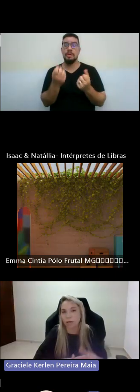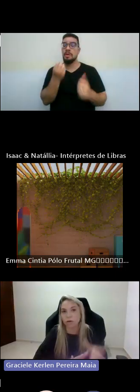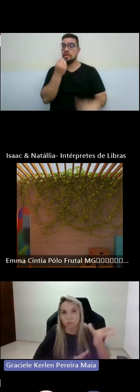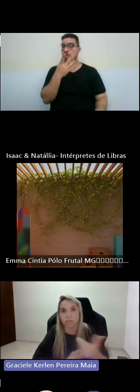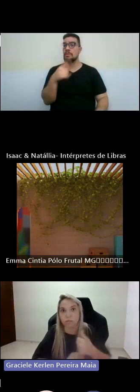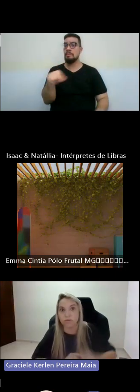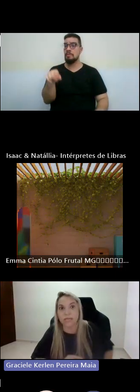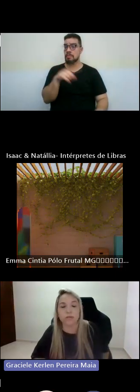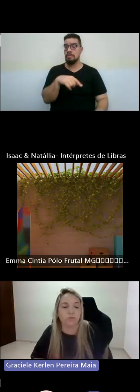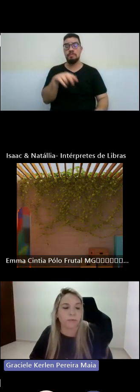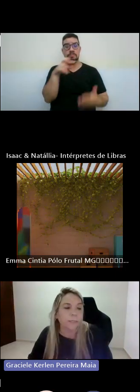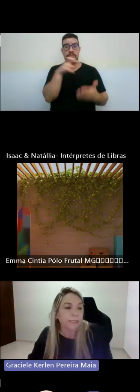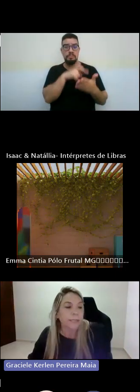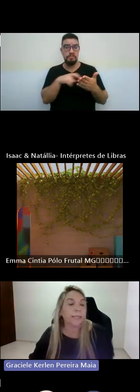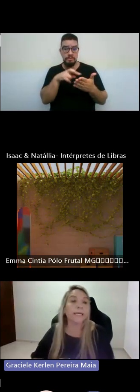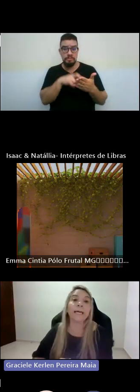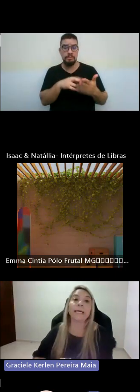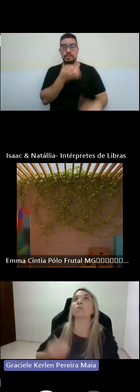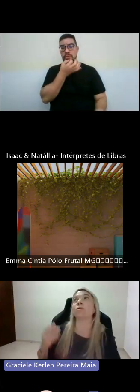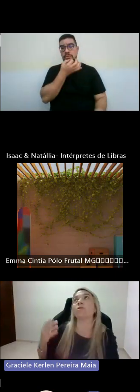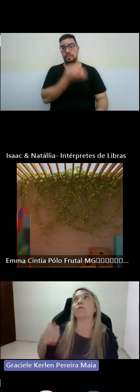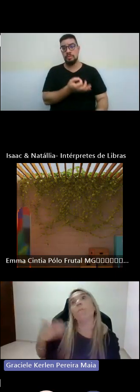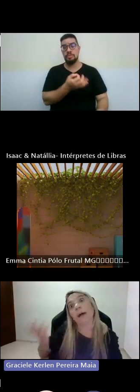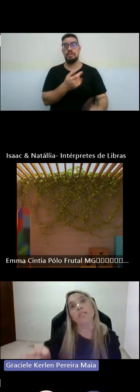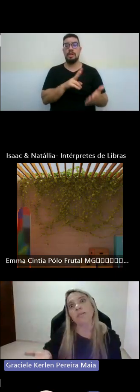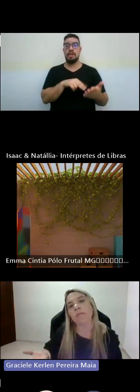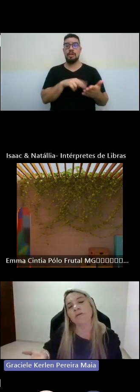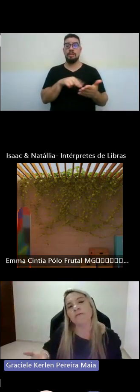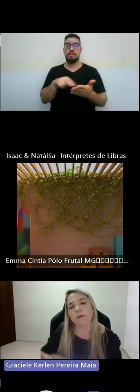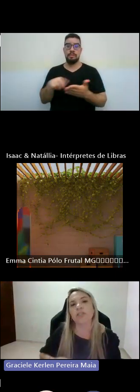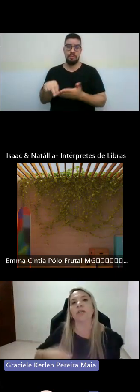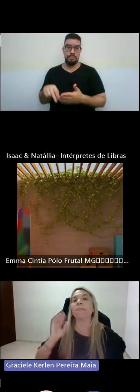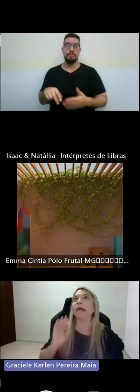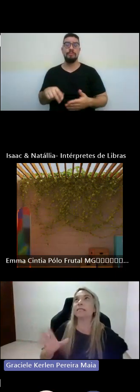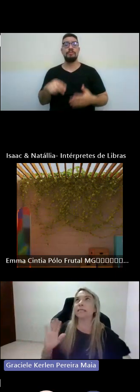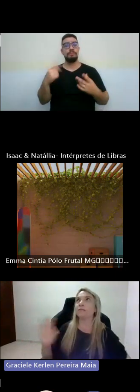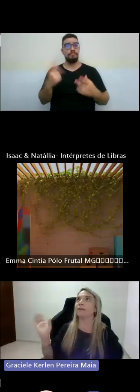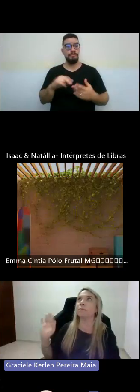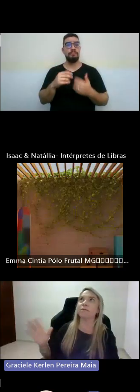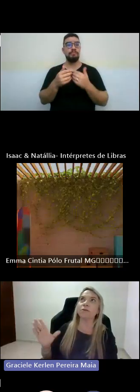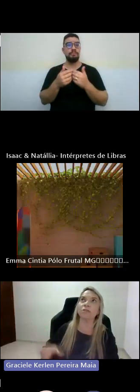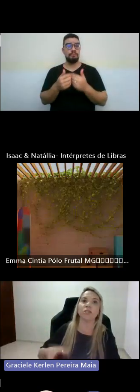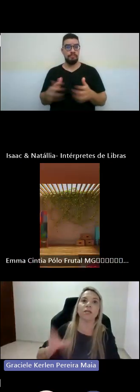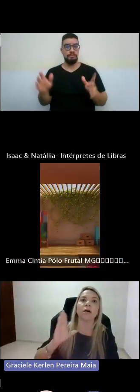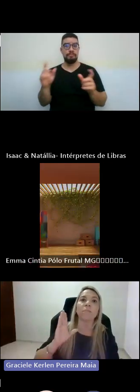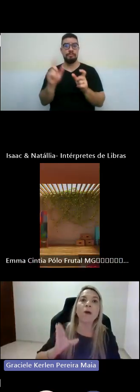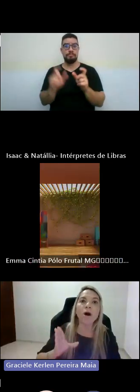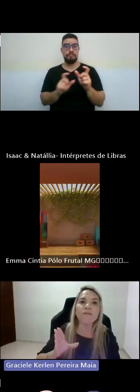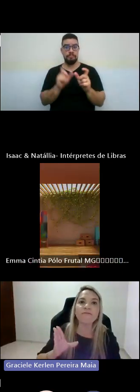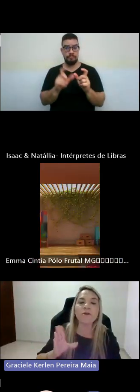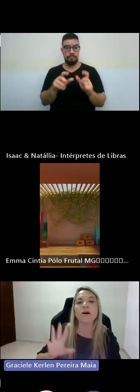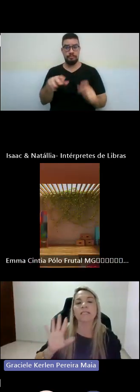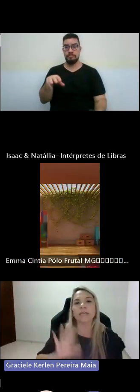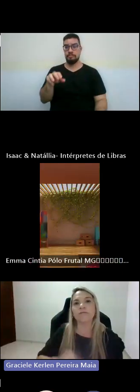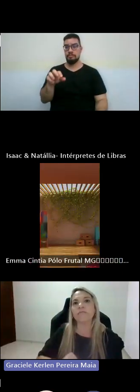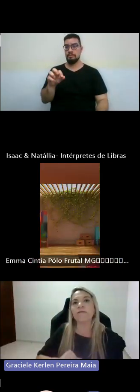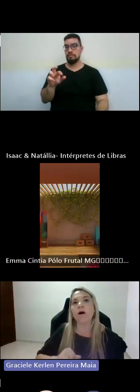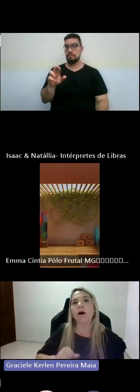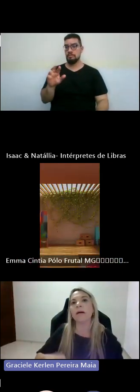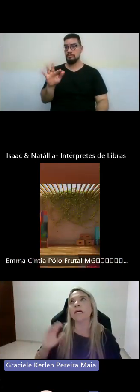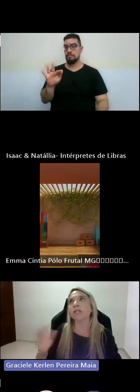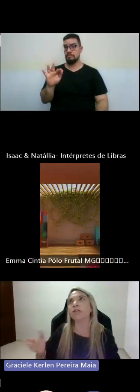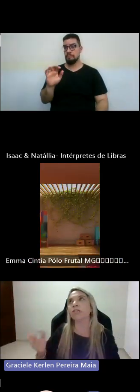Eu coloquei como sugestão de leitura. E aí, pessoal, então vamos partir para a morfologia. O que significa morfologia? Morfo